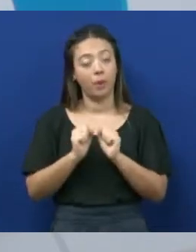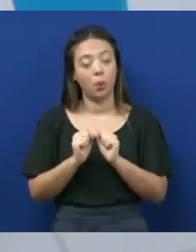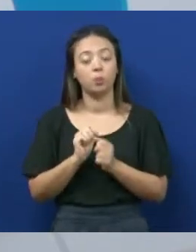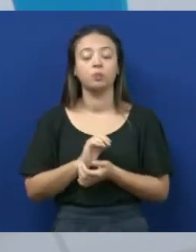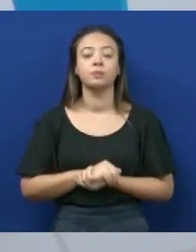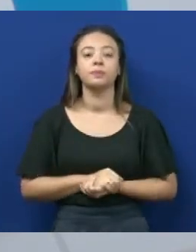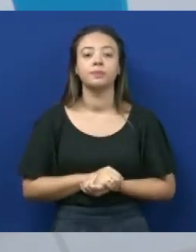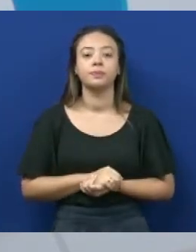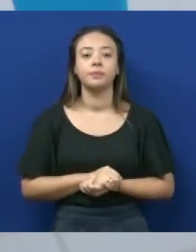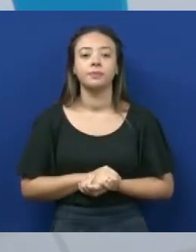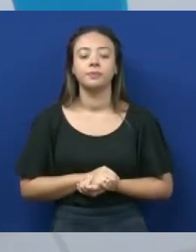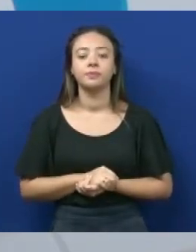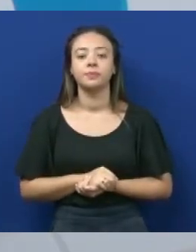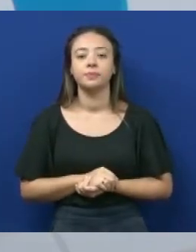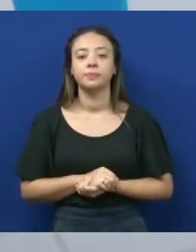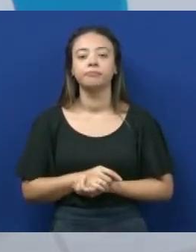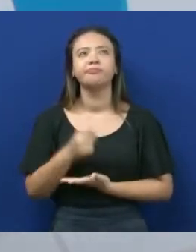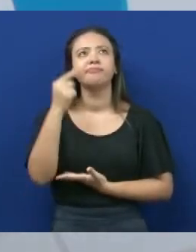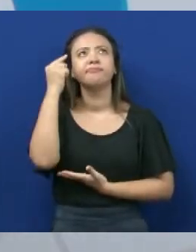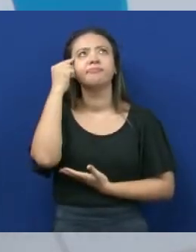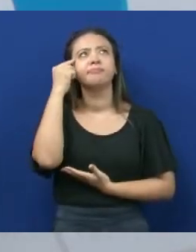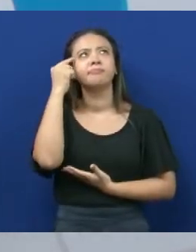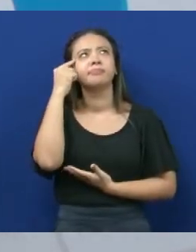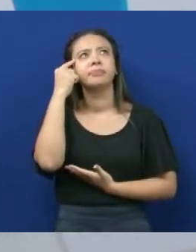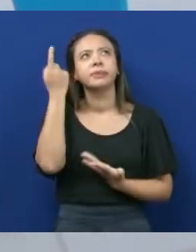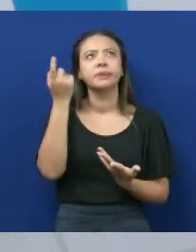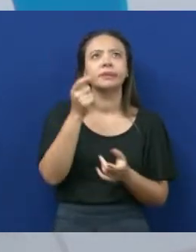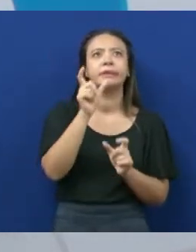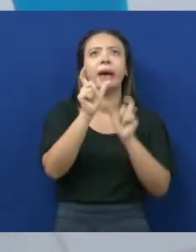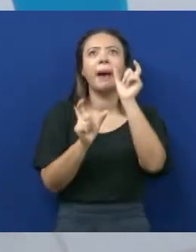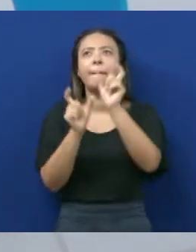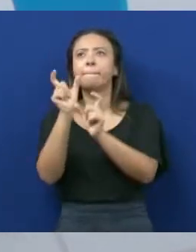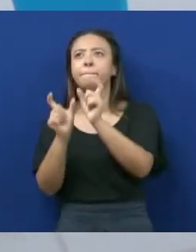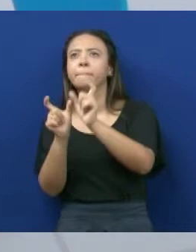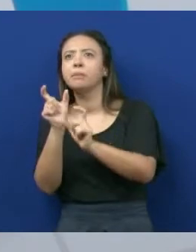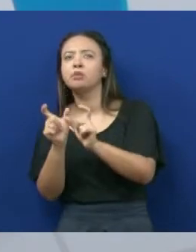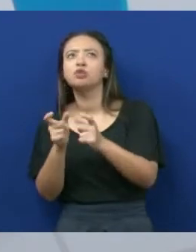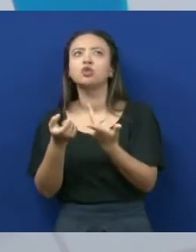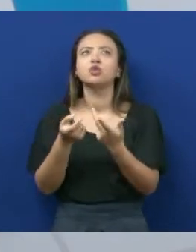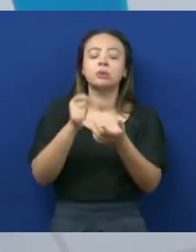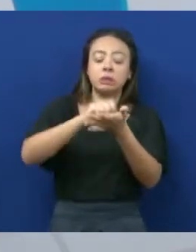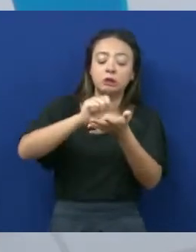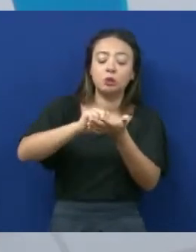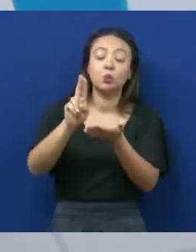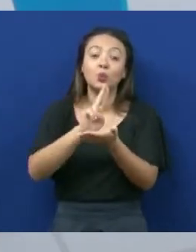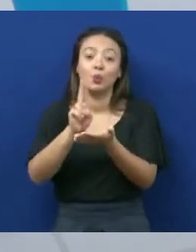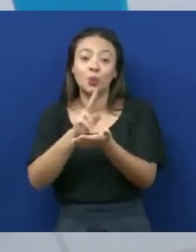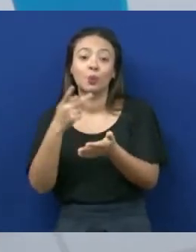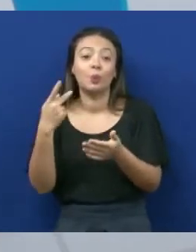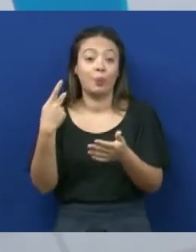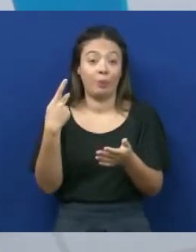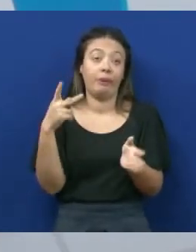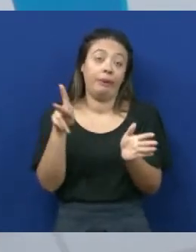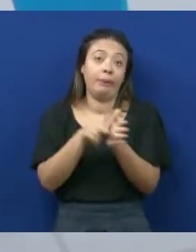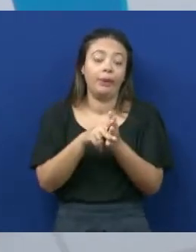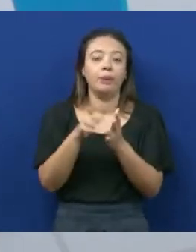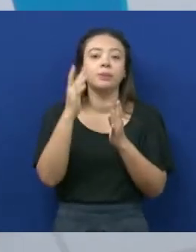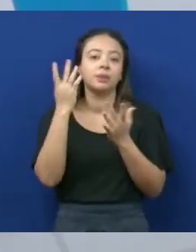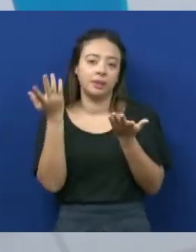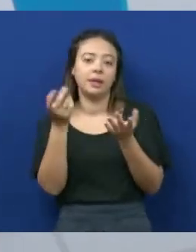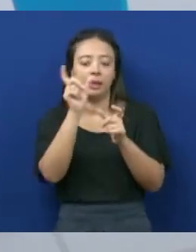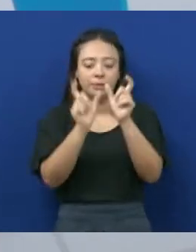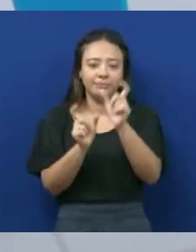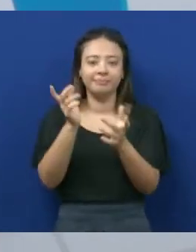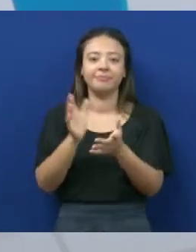que você vai pegar, vai pensar em algum personagem, vai escrever o nome do personagem e vai fazer a sua peça. Em